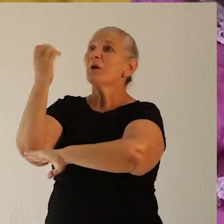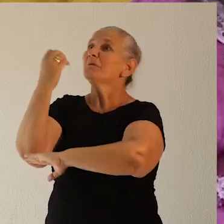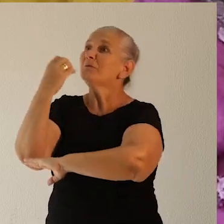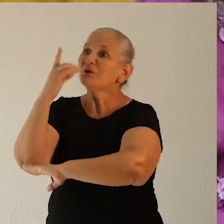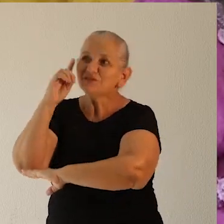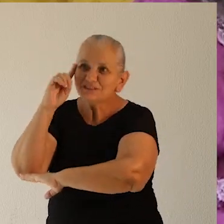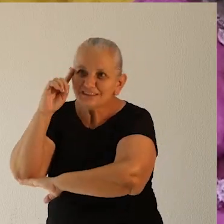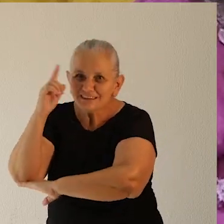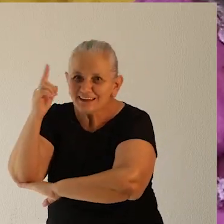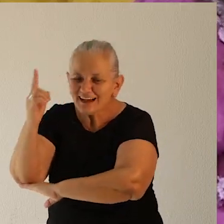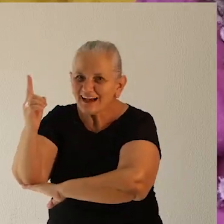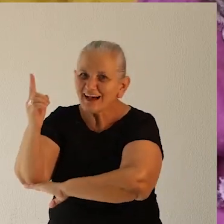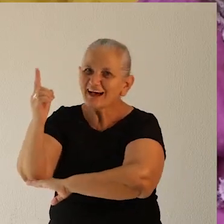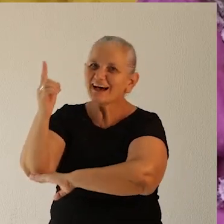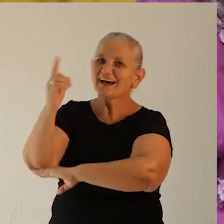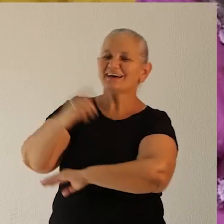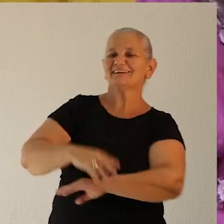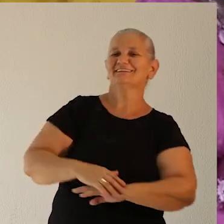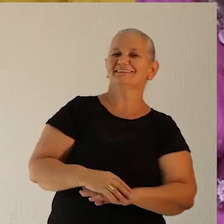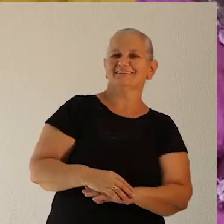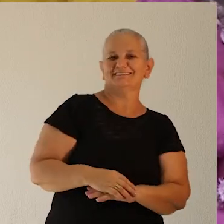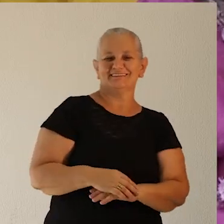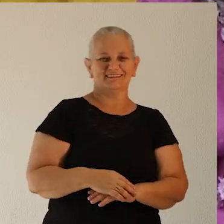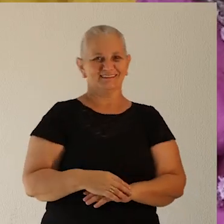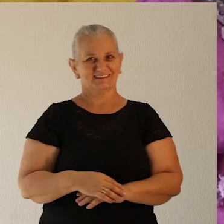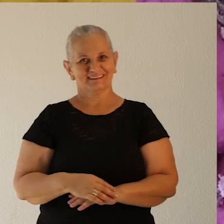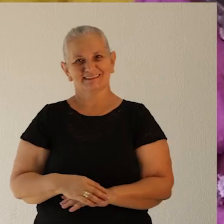Bom dia,